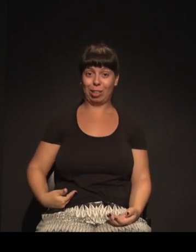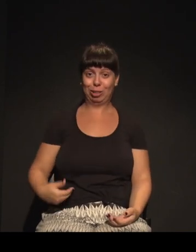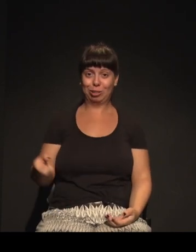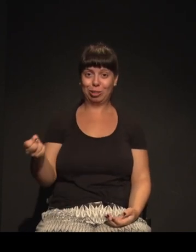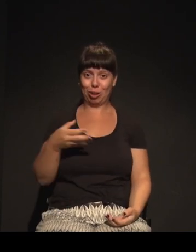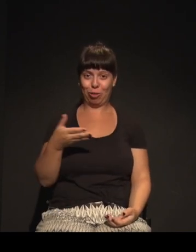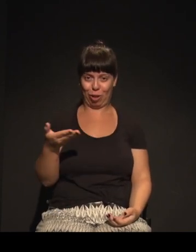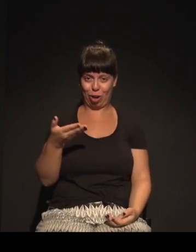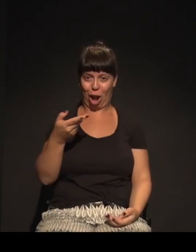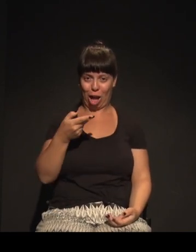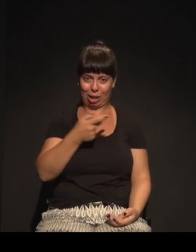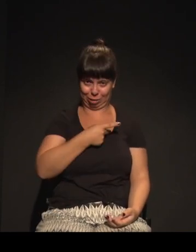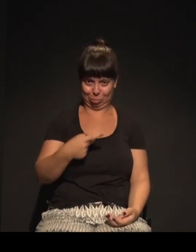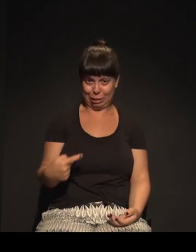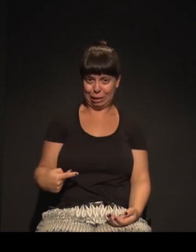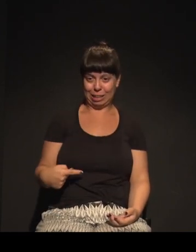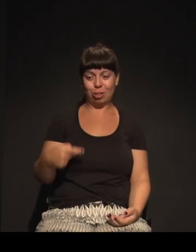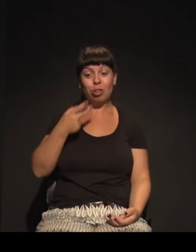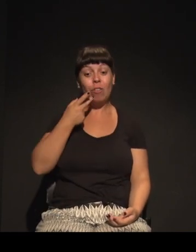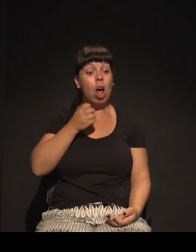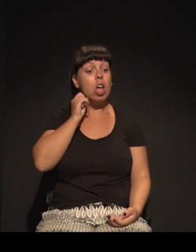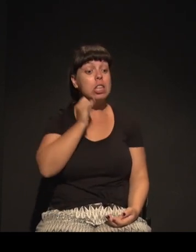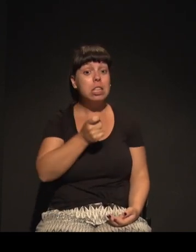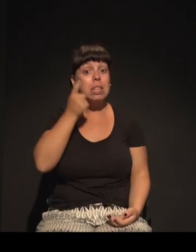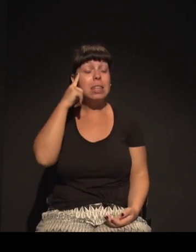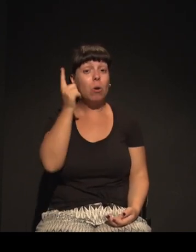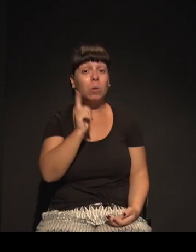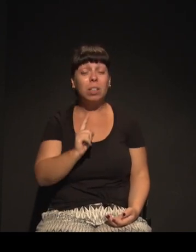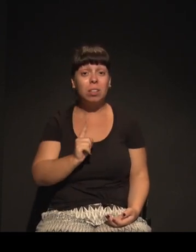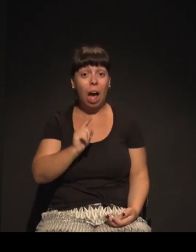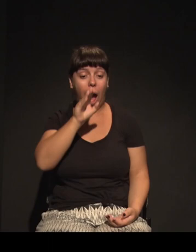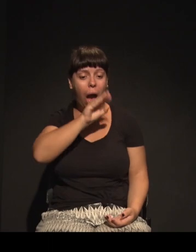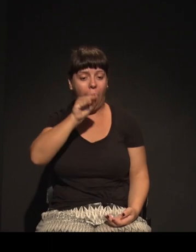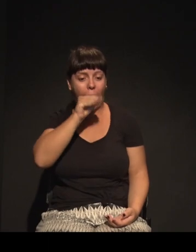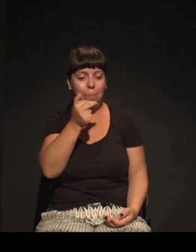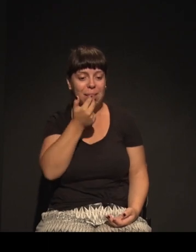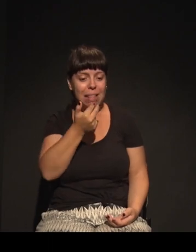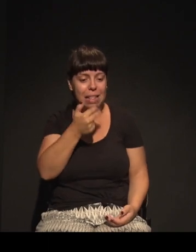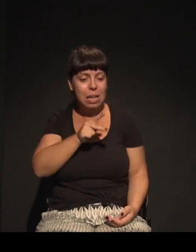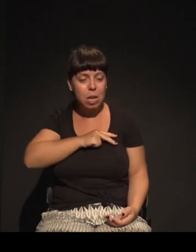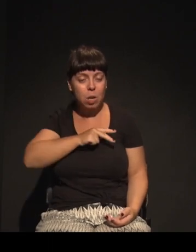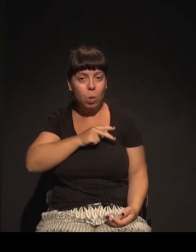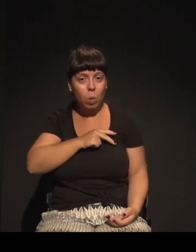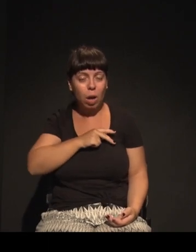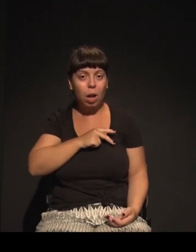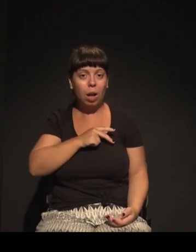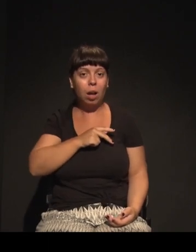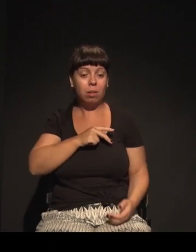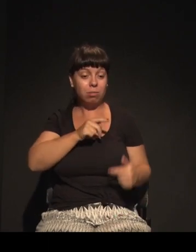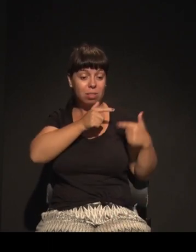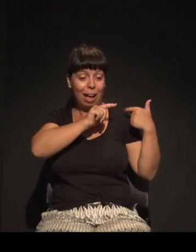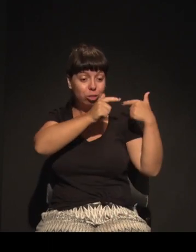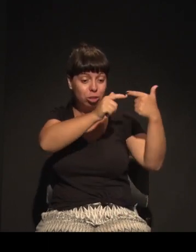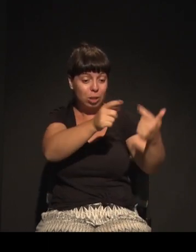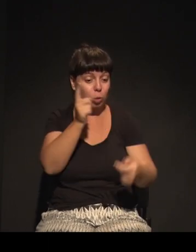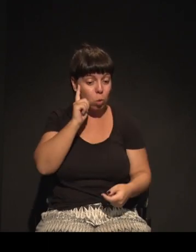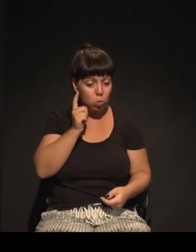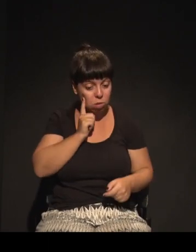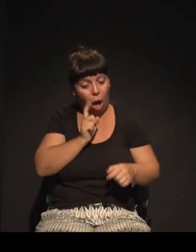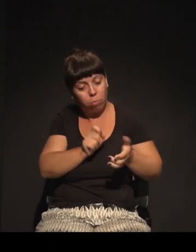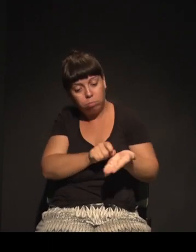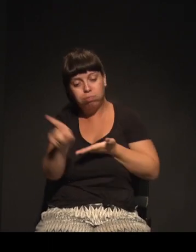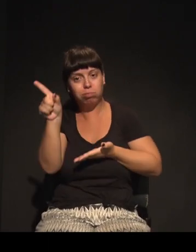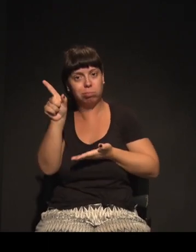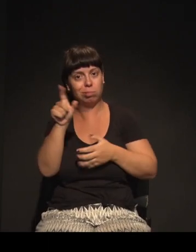eu tô dizendo pra eles que aqueles que não souber falar a língua nem saber da sua tradição e não vai poder ficar na aldeia sempre falo isso